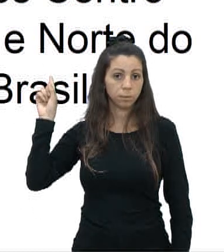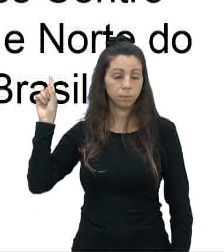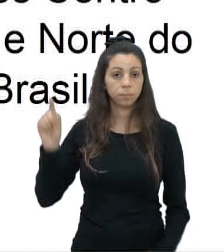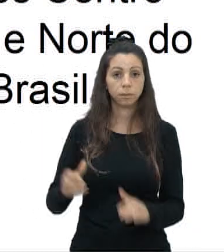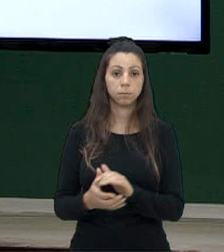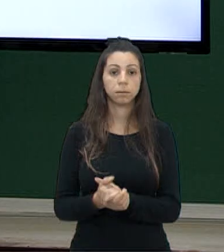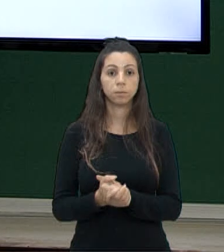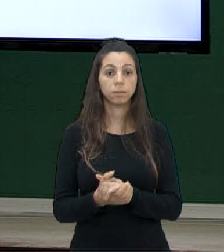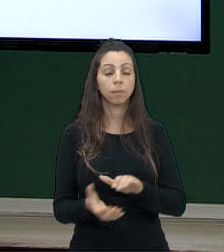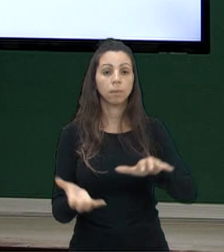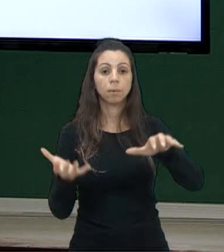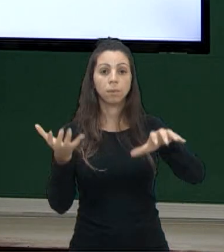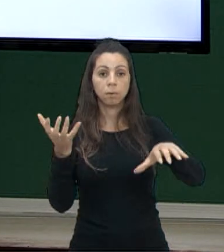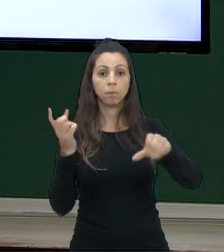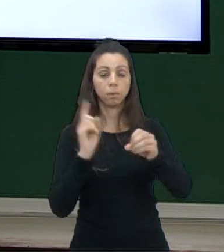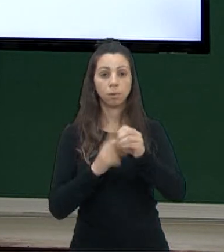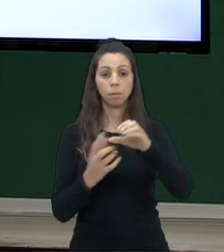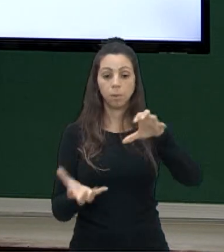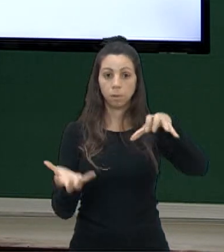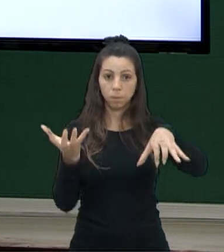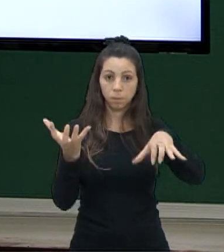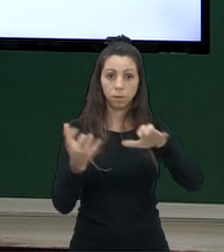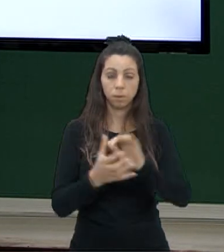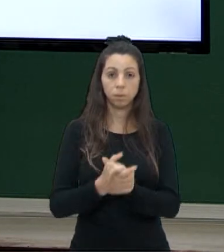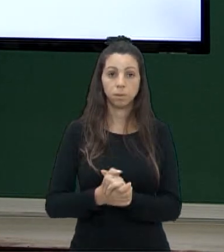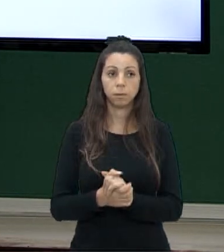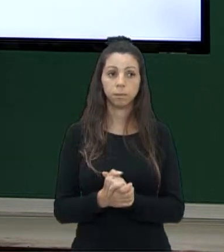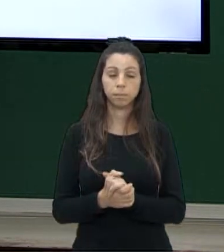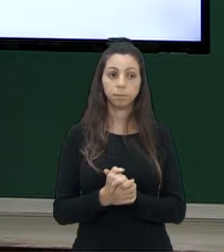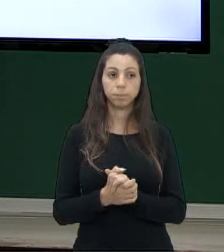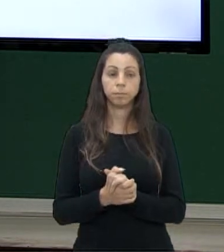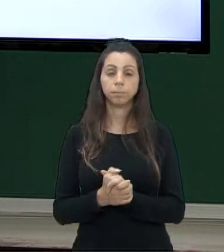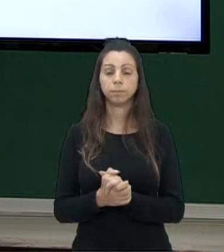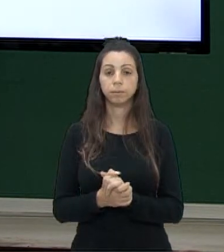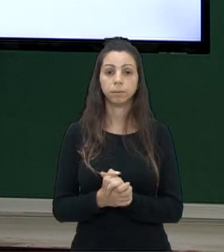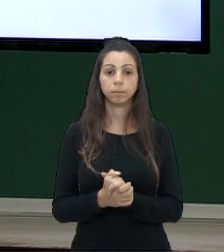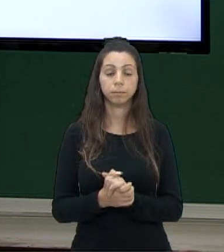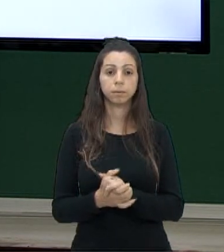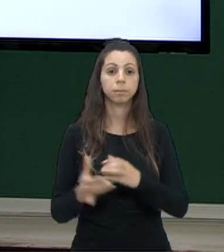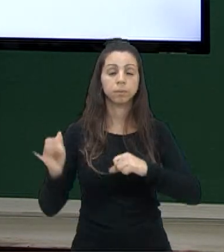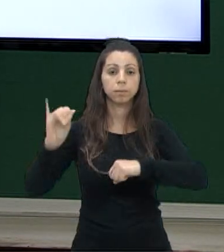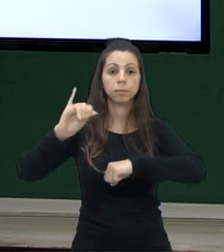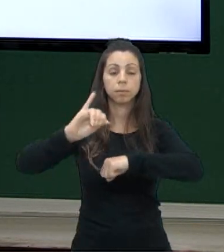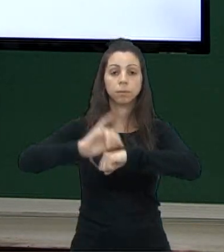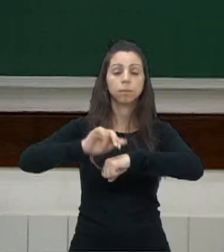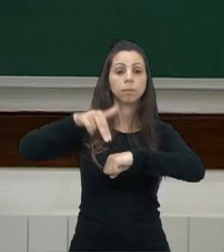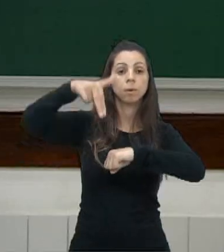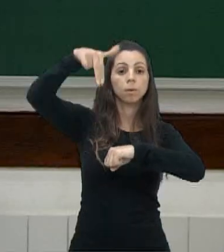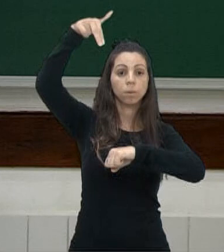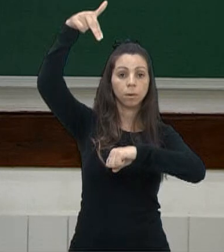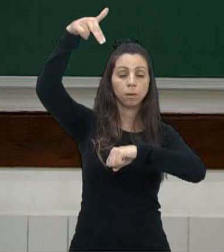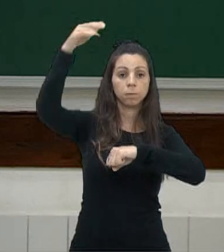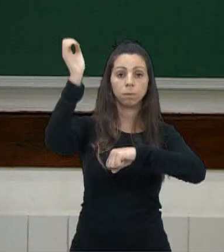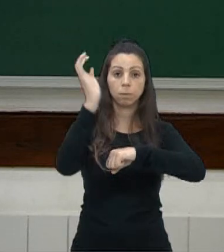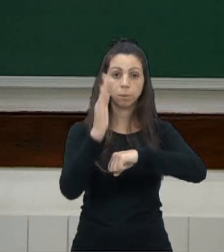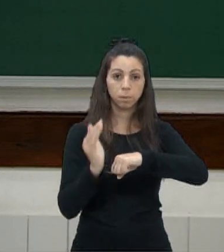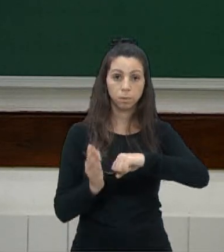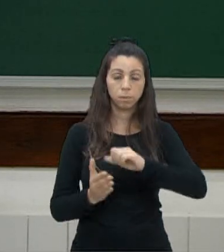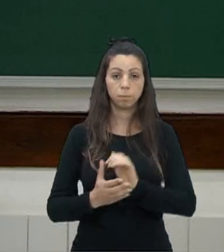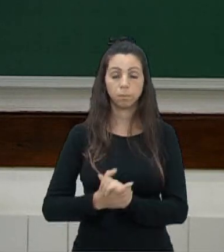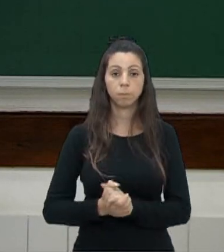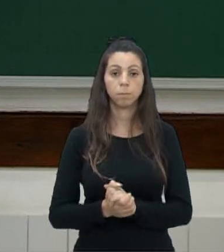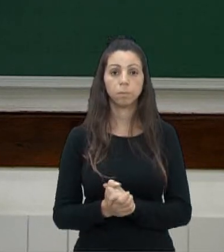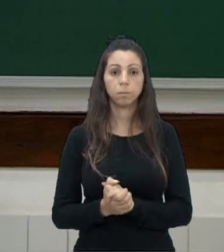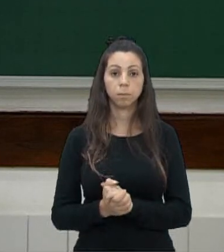Distrito Federal. Então, a definição aqui, ó, localizado nas regiões centro-oeste e norte do Brasil. Então, a gente tem